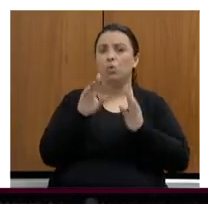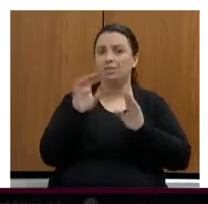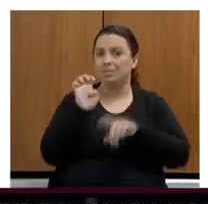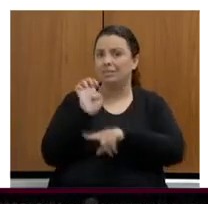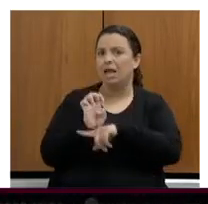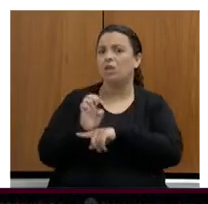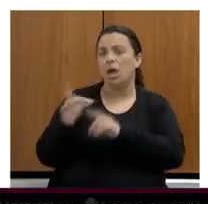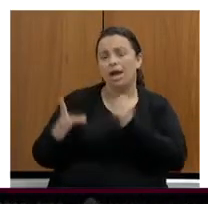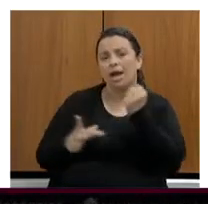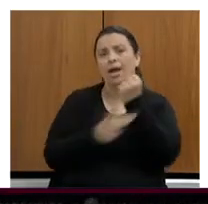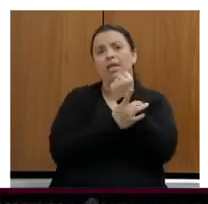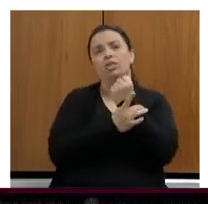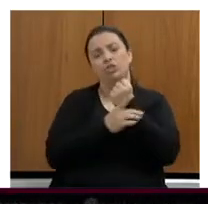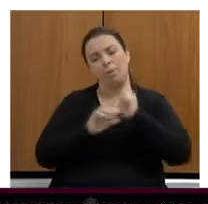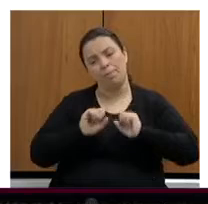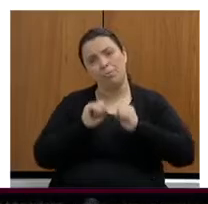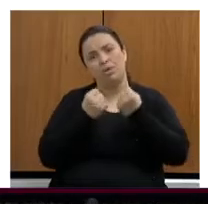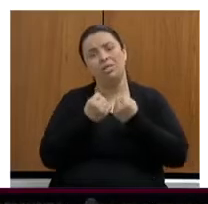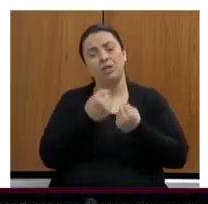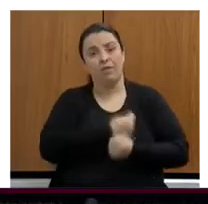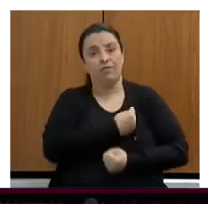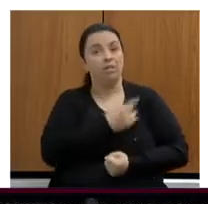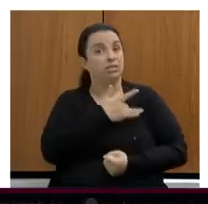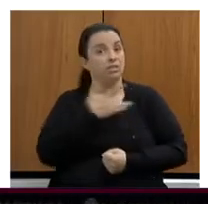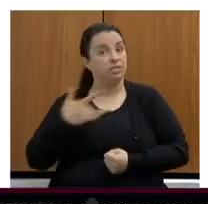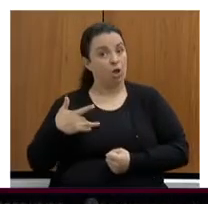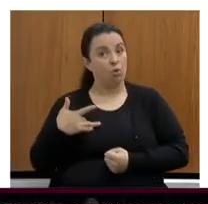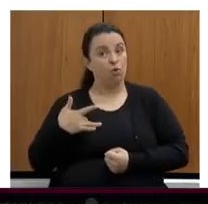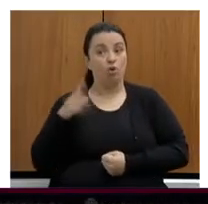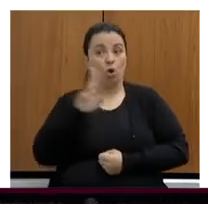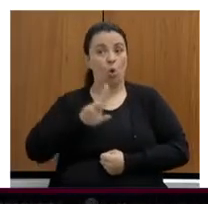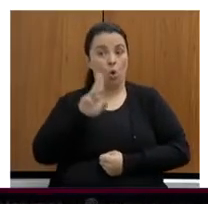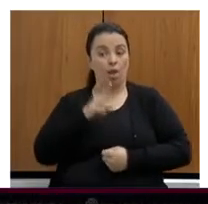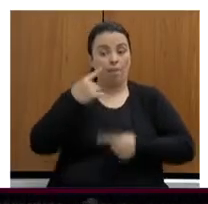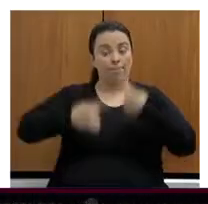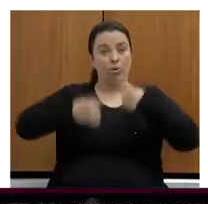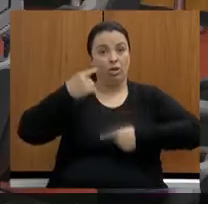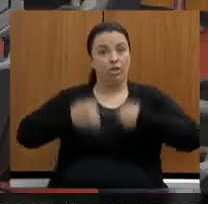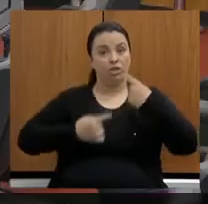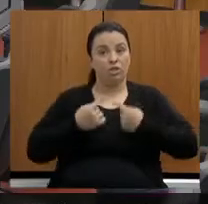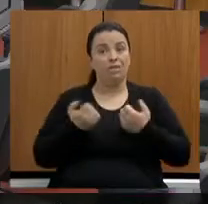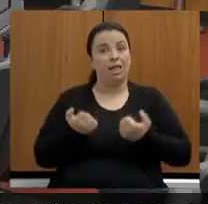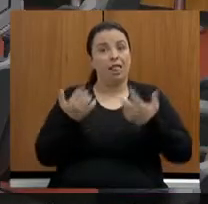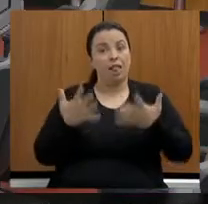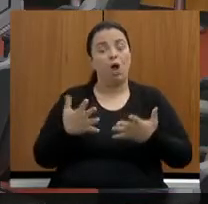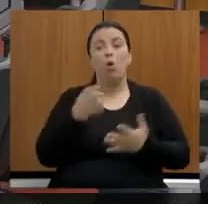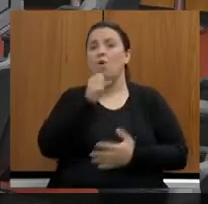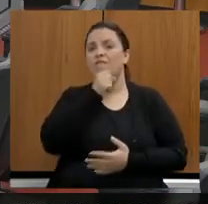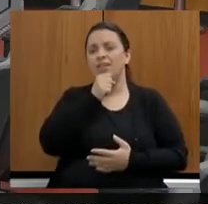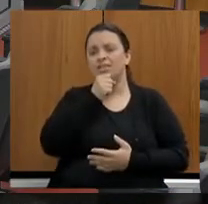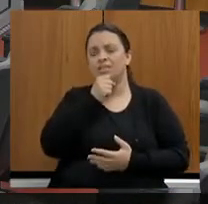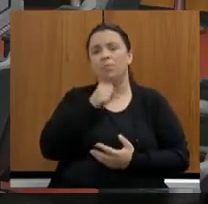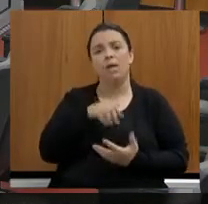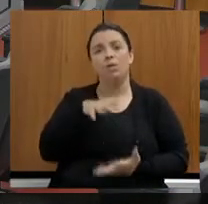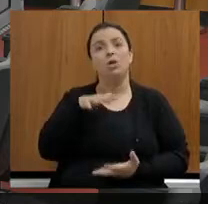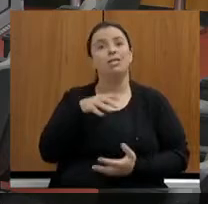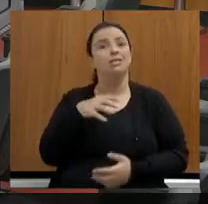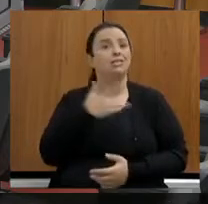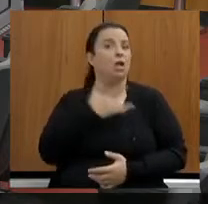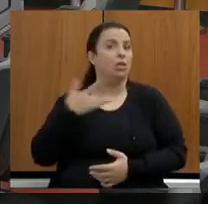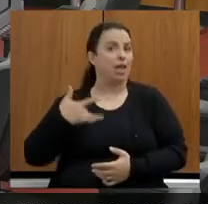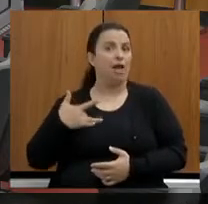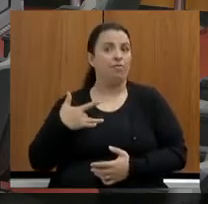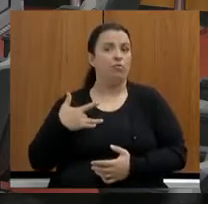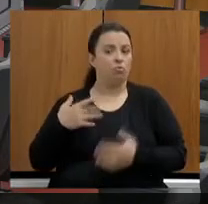vida e à saúde mediante políticas públicas que permitem um envelhecimento saudável e em condições dignas e